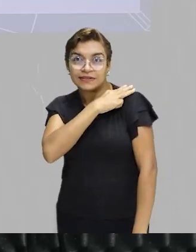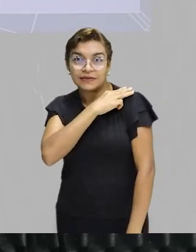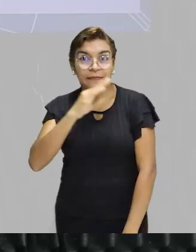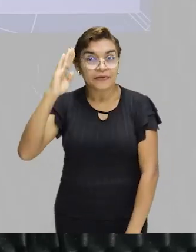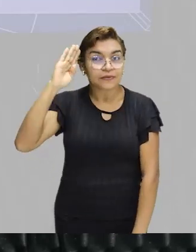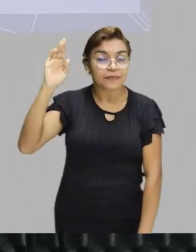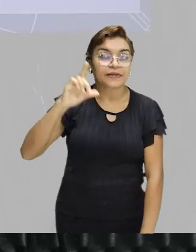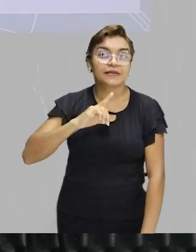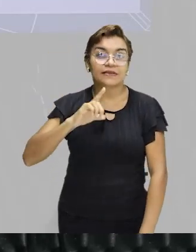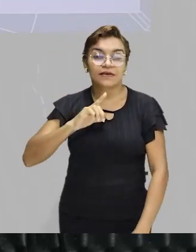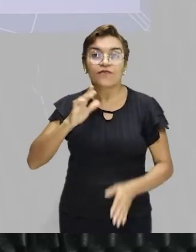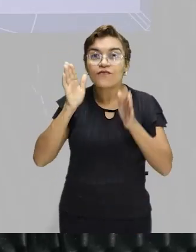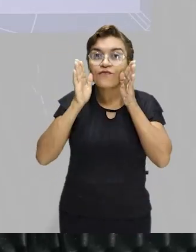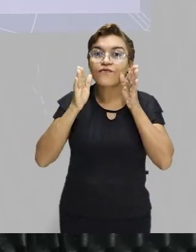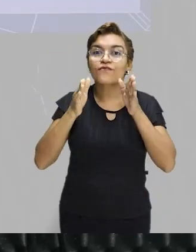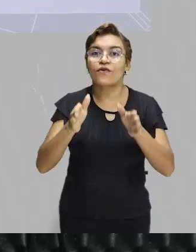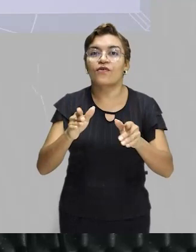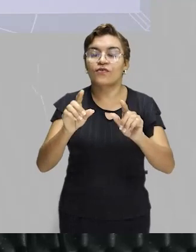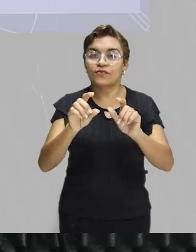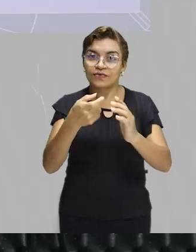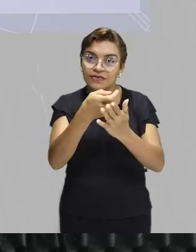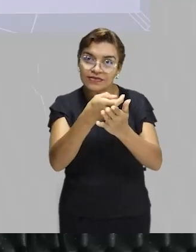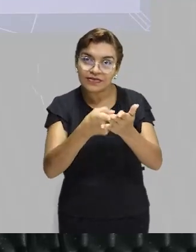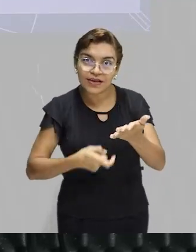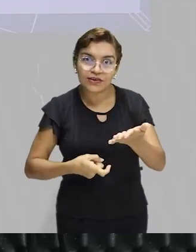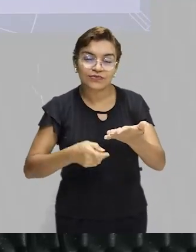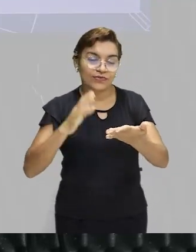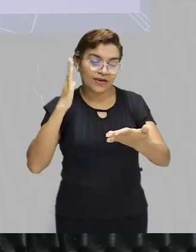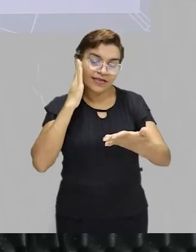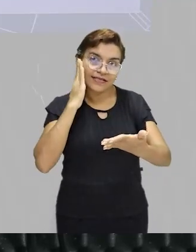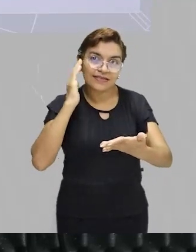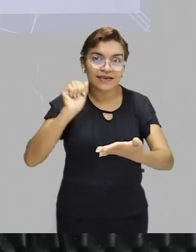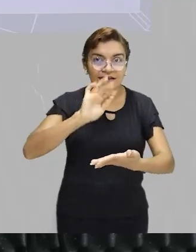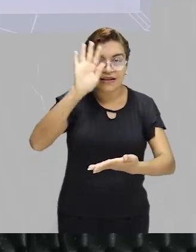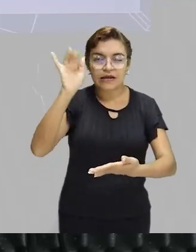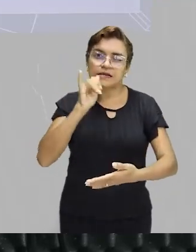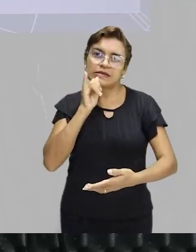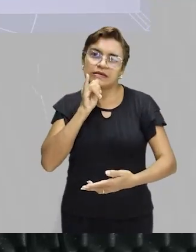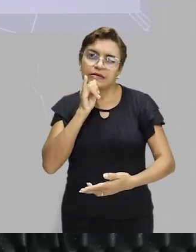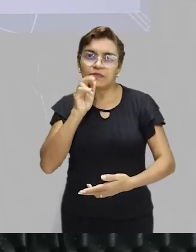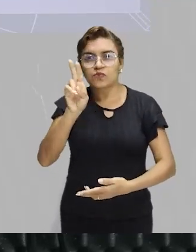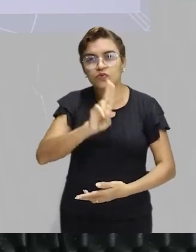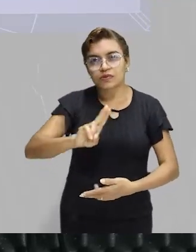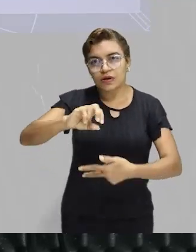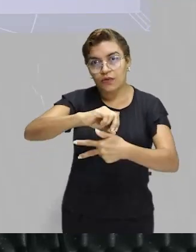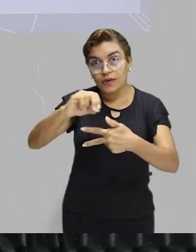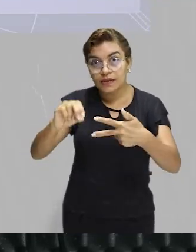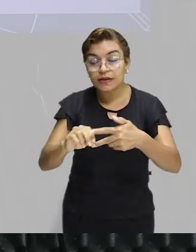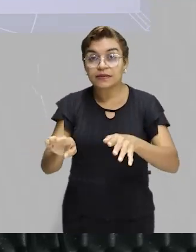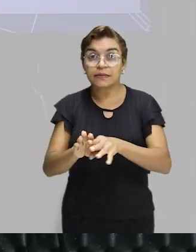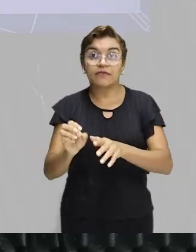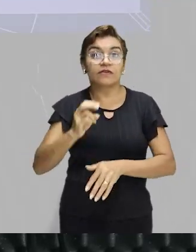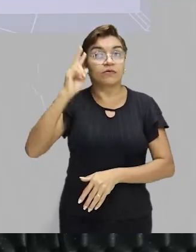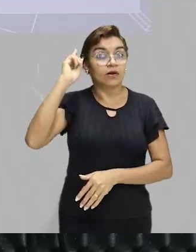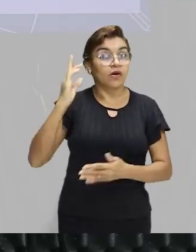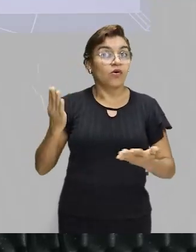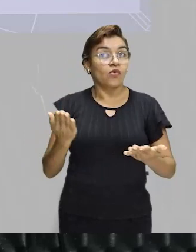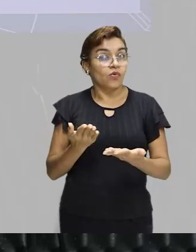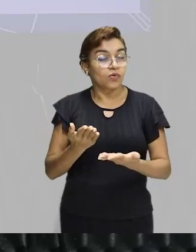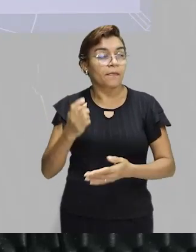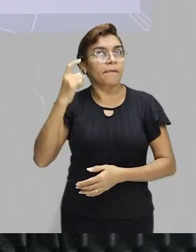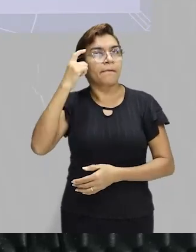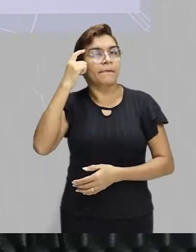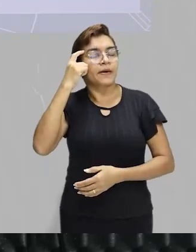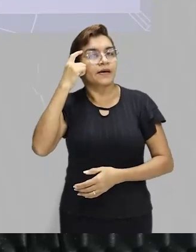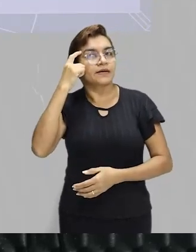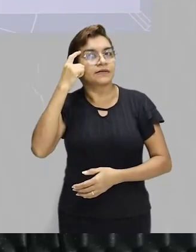a interpretação e a compreensão textual em virtude das provas do Enem, dos vestibulares, que hoje em dia, quando se pensa